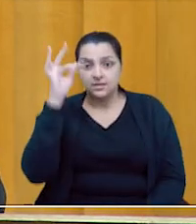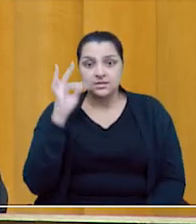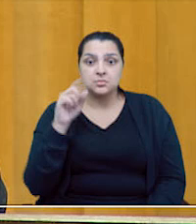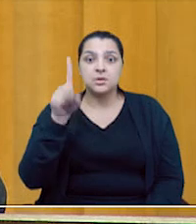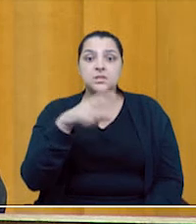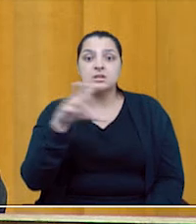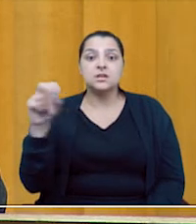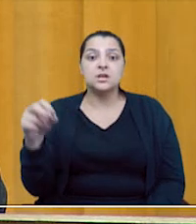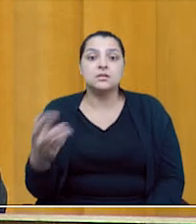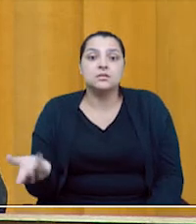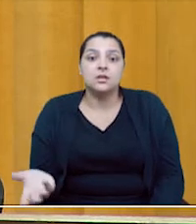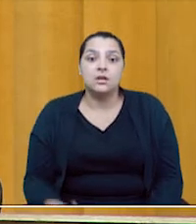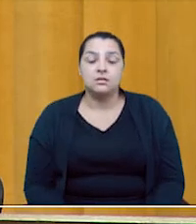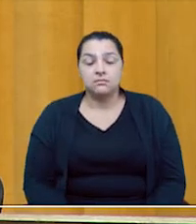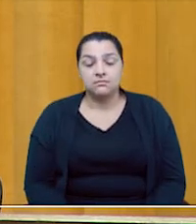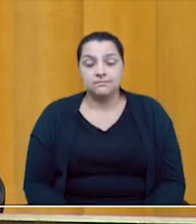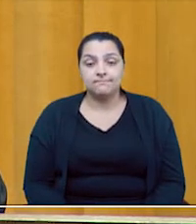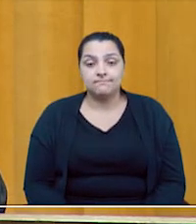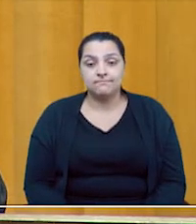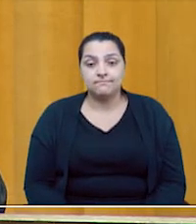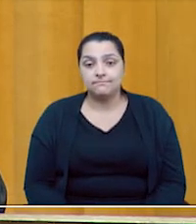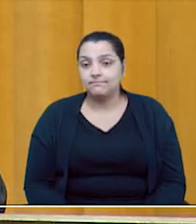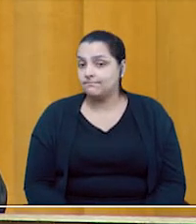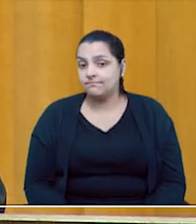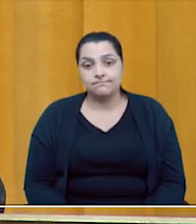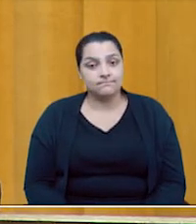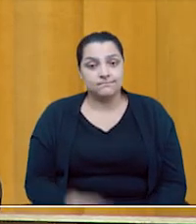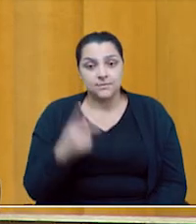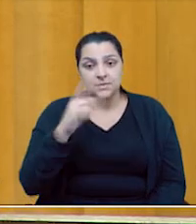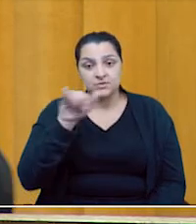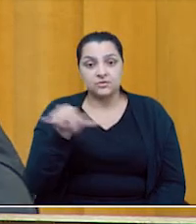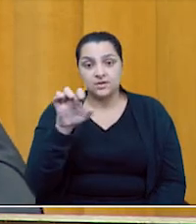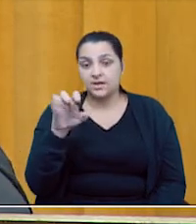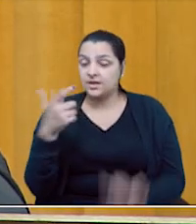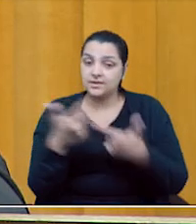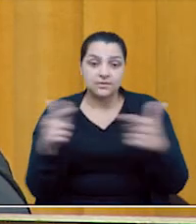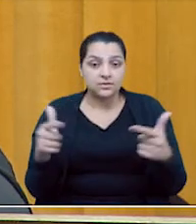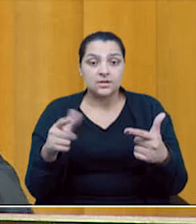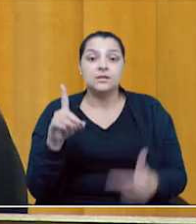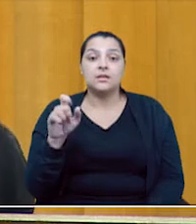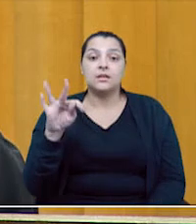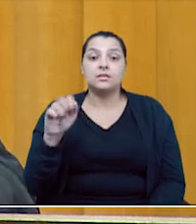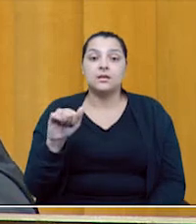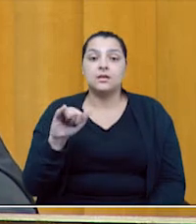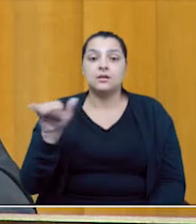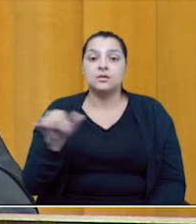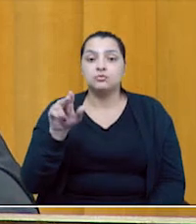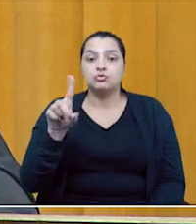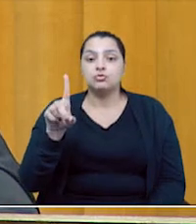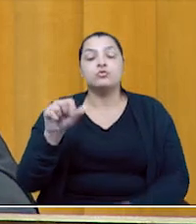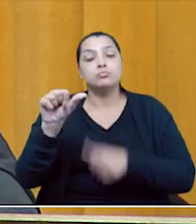lá. Hoje nós não temos no PJE essa funcionalidade do DataJude, inclusive já se solicitou que o DataJude mude para poder incorporar